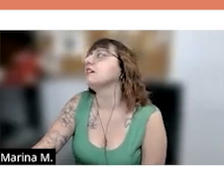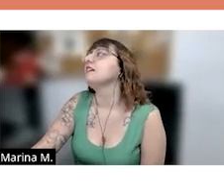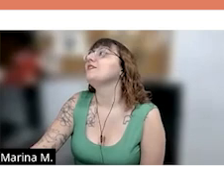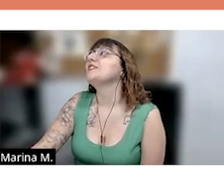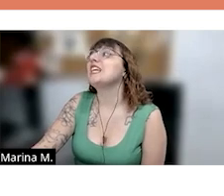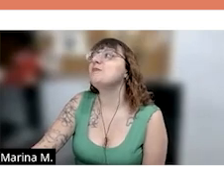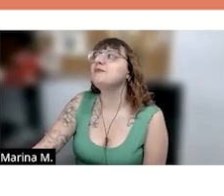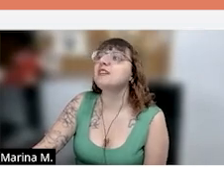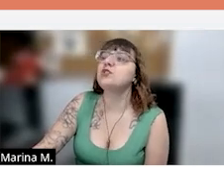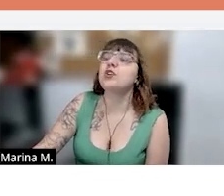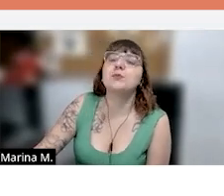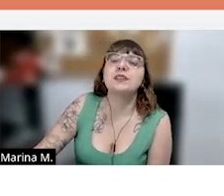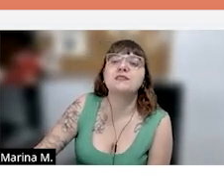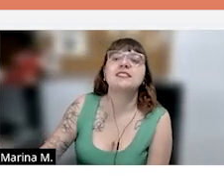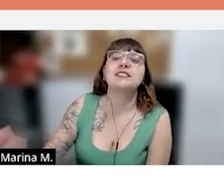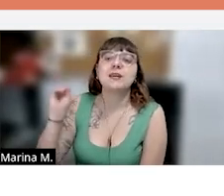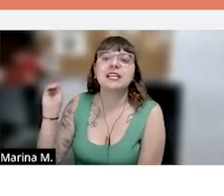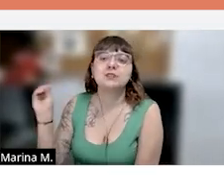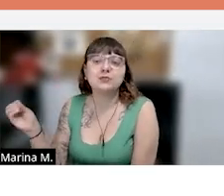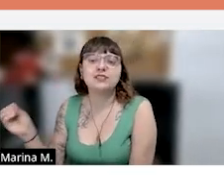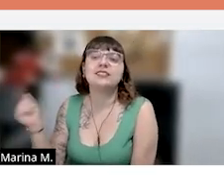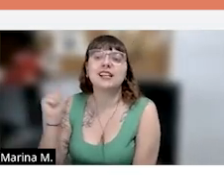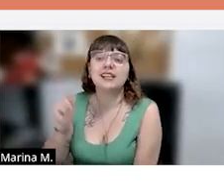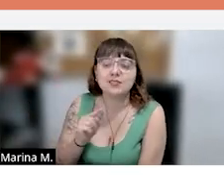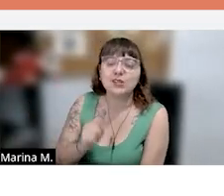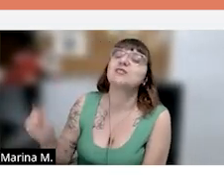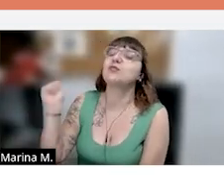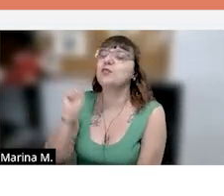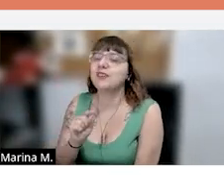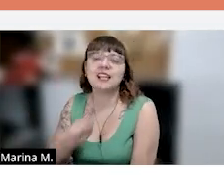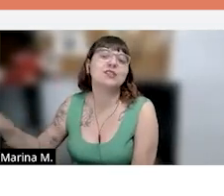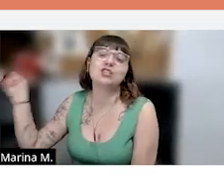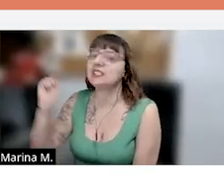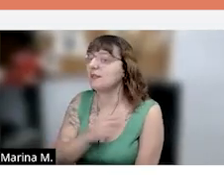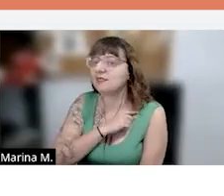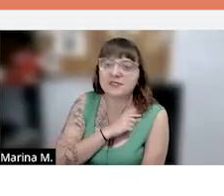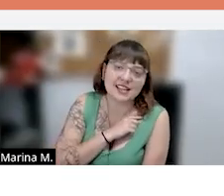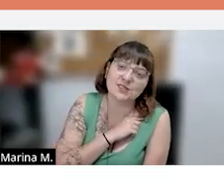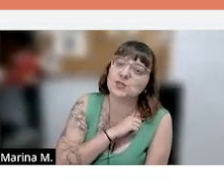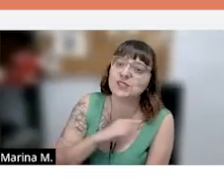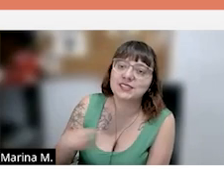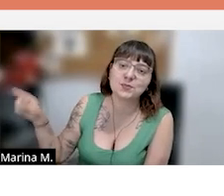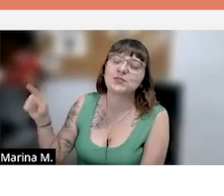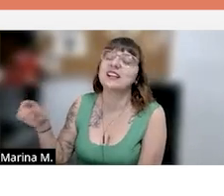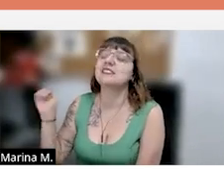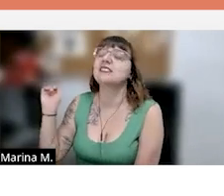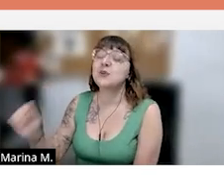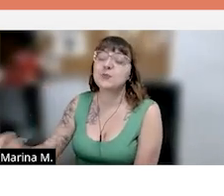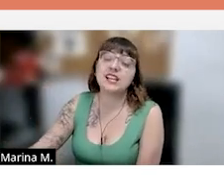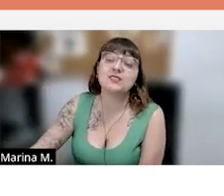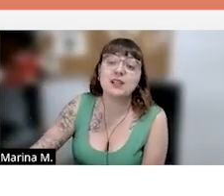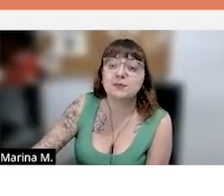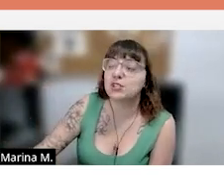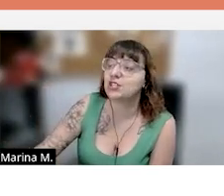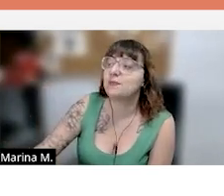tá? Sempre fica de olho para ver se está separado com vírgula, tá? Isso falou isso, eu vou falar isso, a gente sempre vai falar isso em todas as oportunidades,